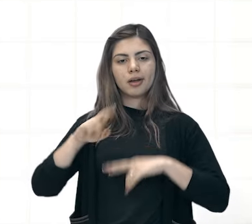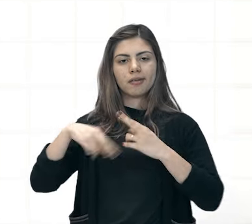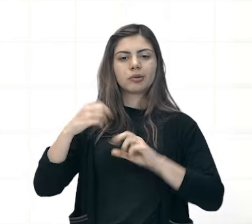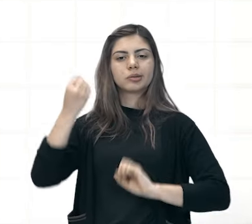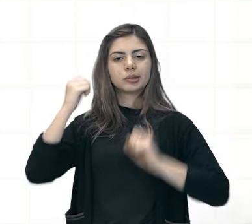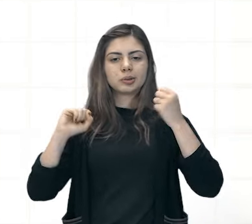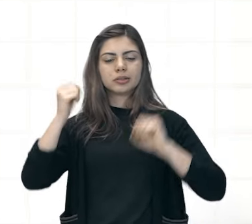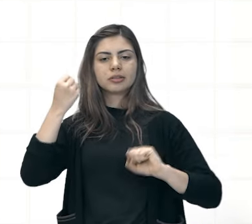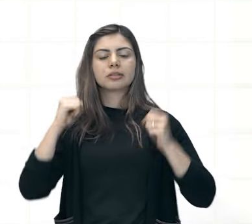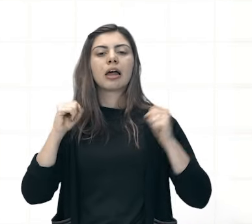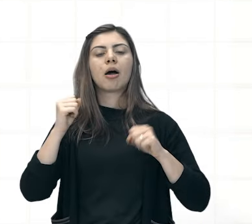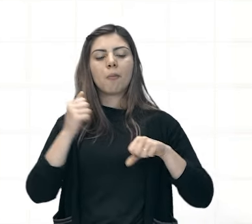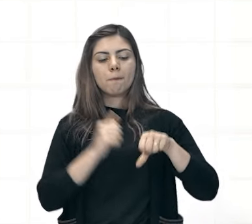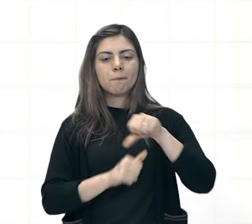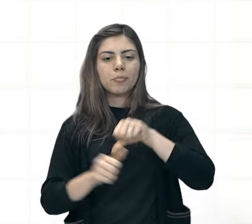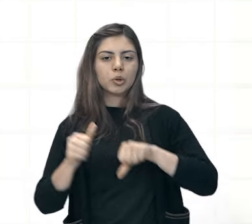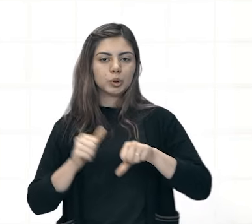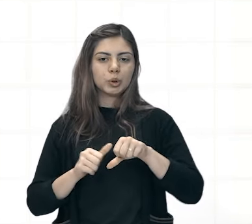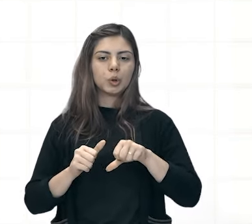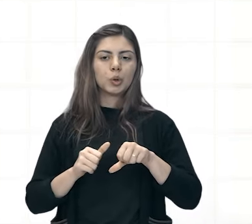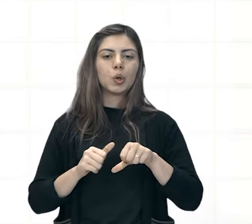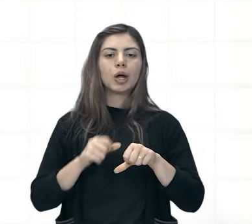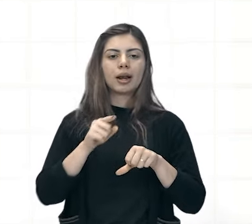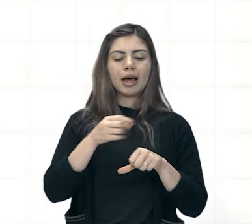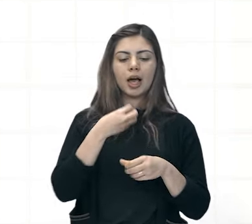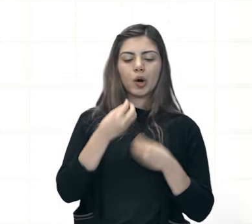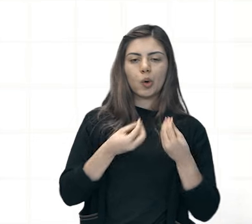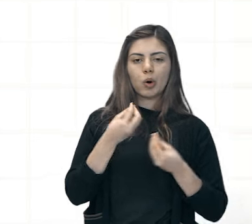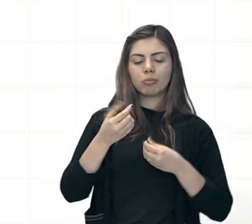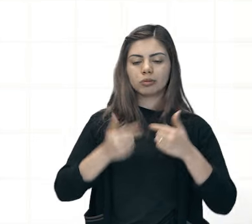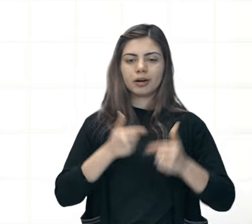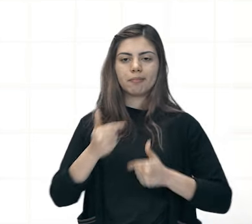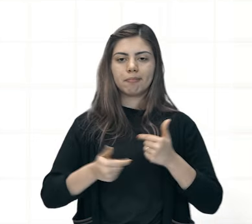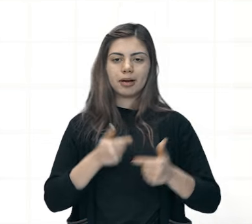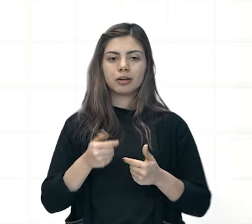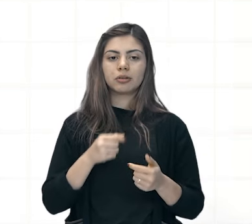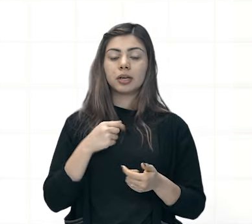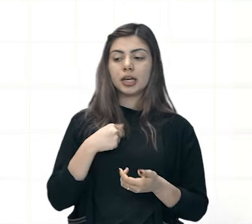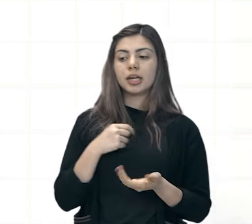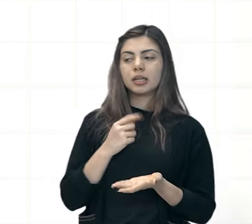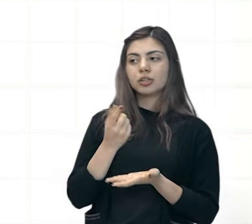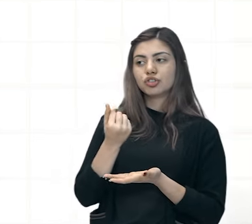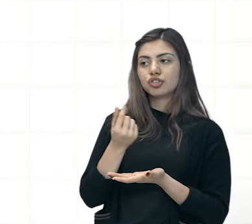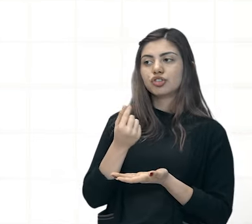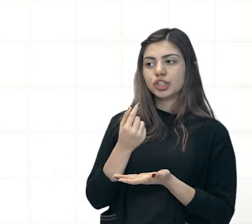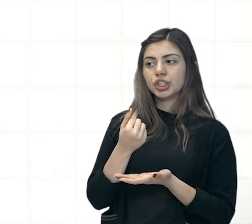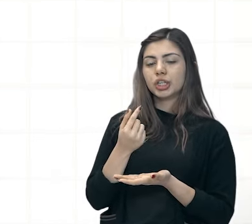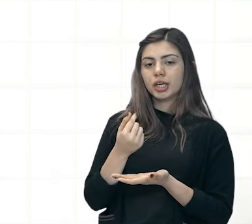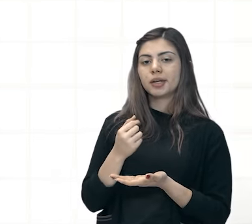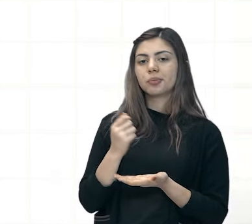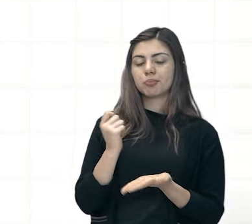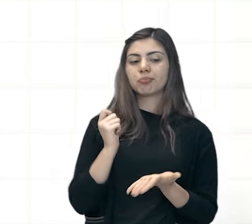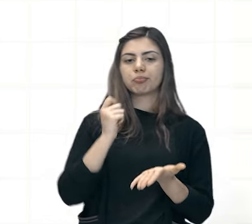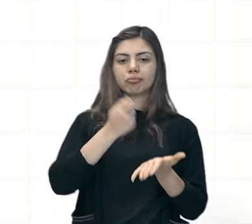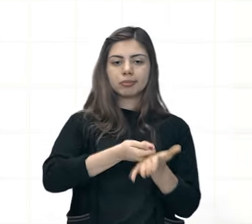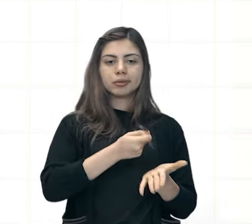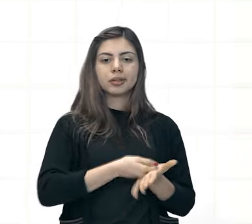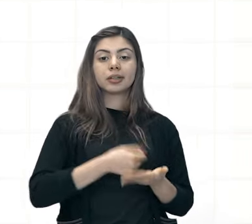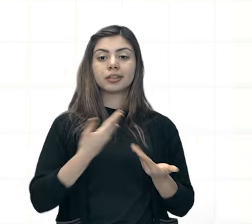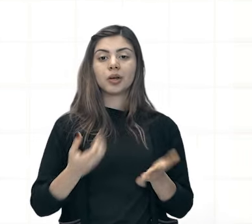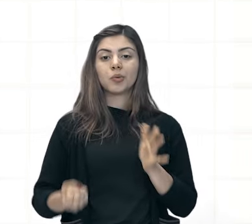os trabalhadores a vender a sua força de trabalho por salário nas fábricas, marcando o surgimento do